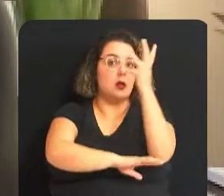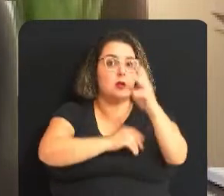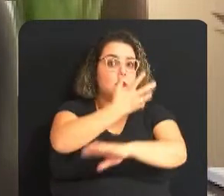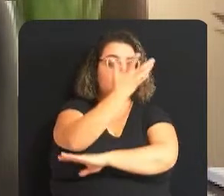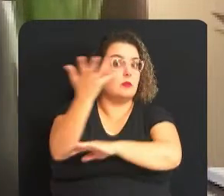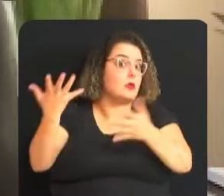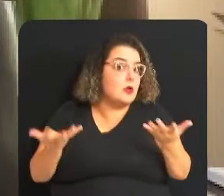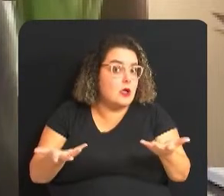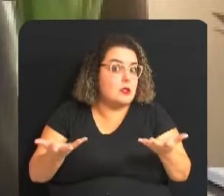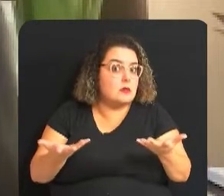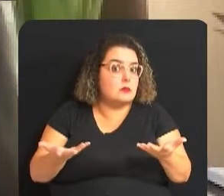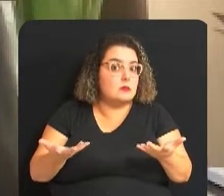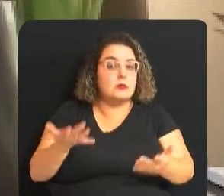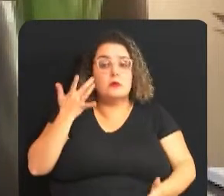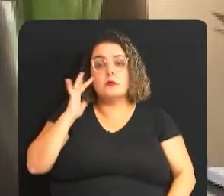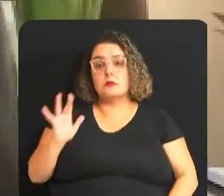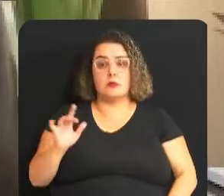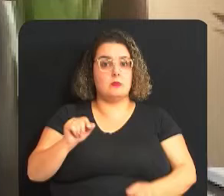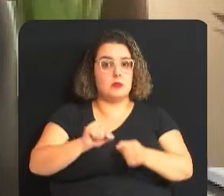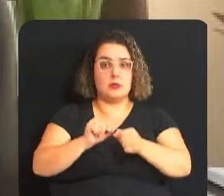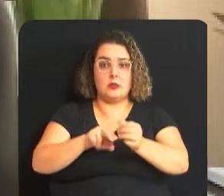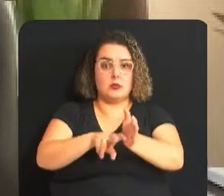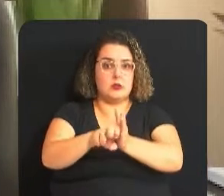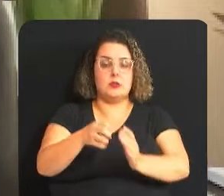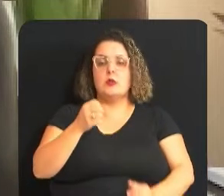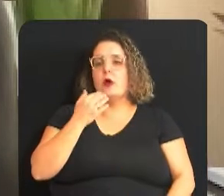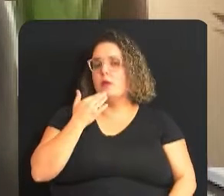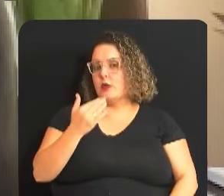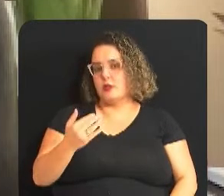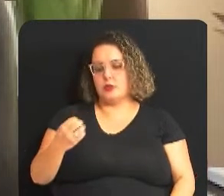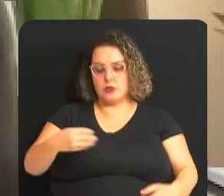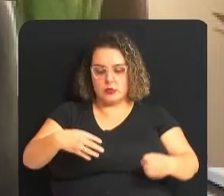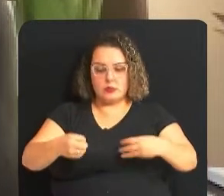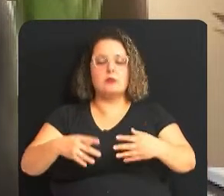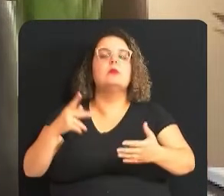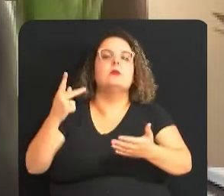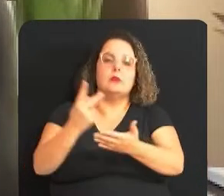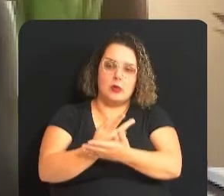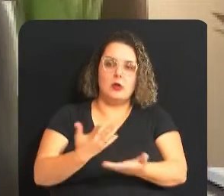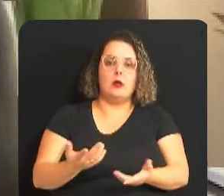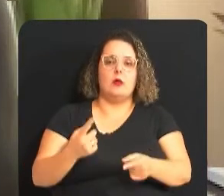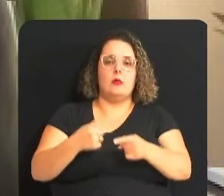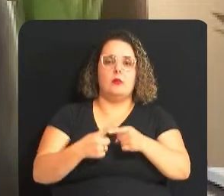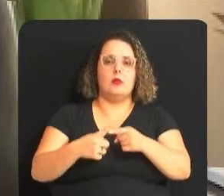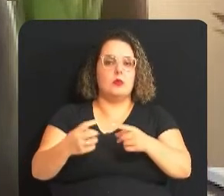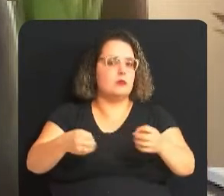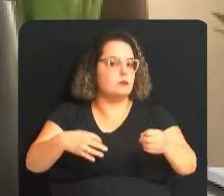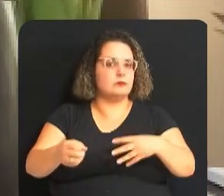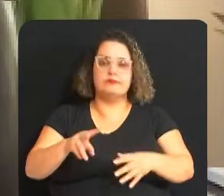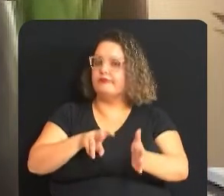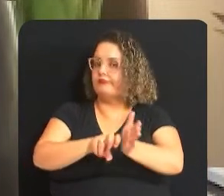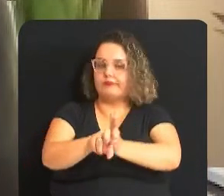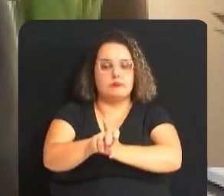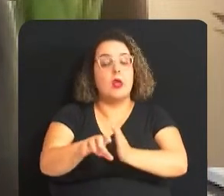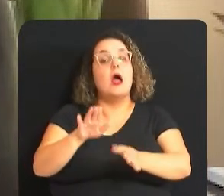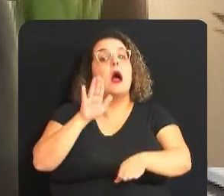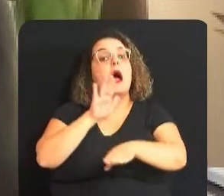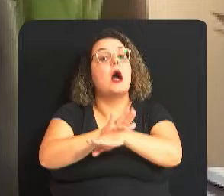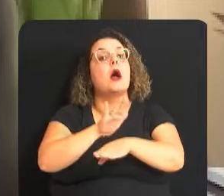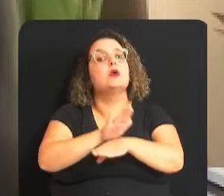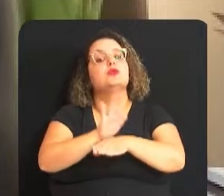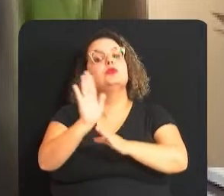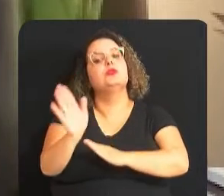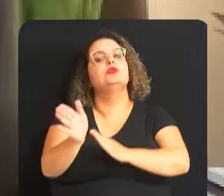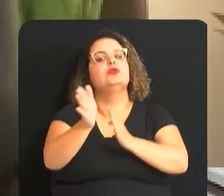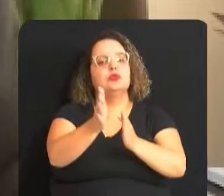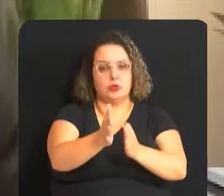diagnóstico. Ele só sabe pedir exame. E habitualmente ele vai errar, porque o exame não dá o diagnóstico. O exame ele ajuda a direcionar